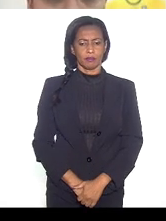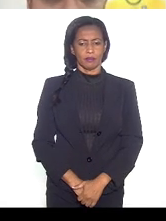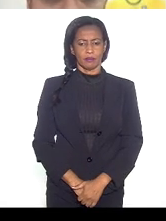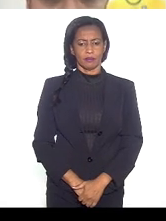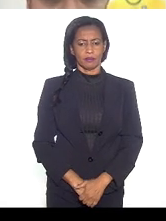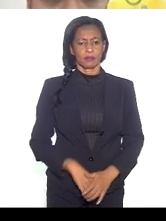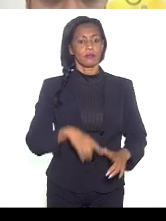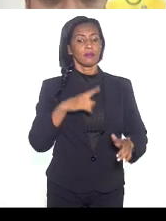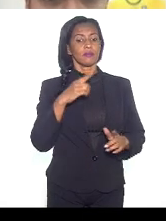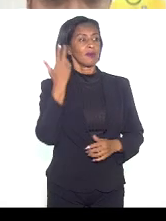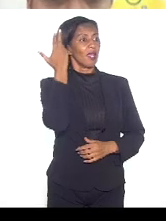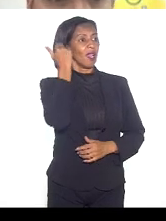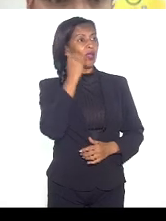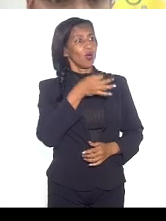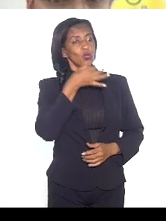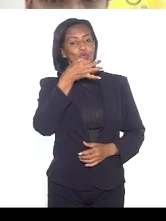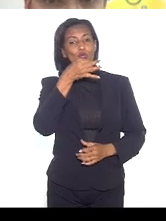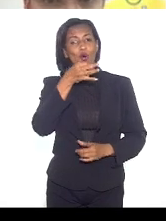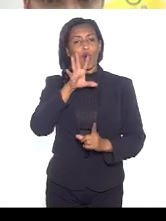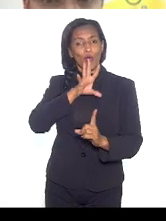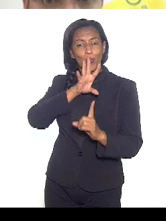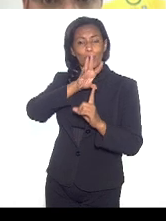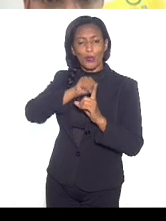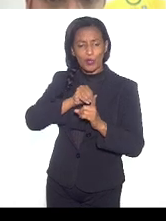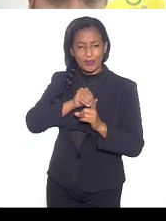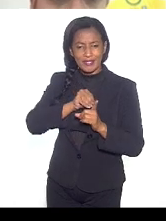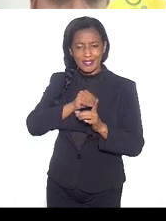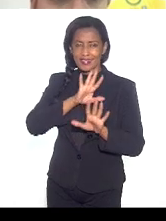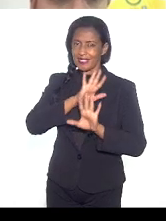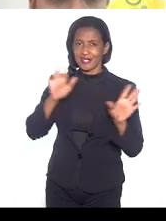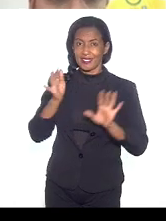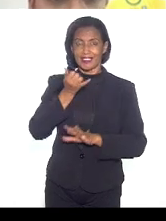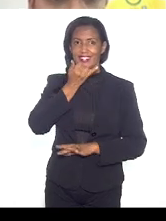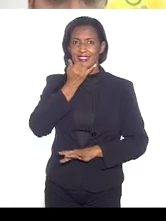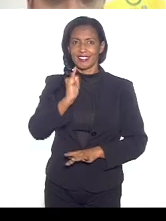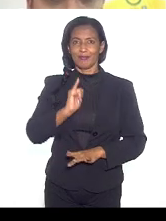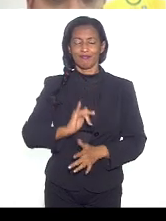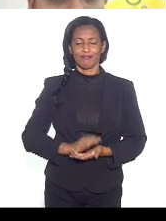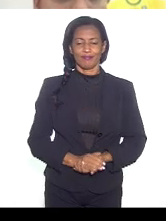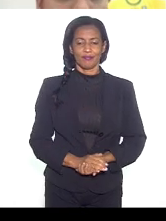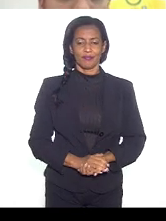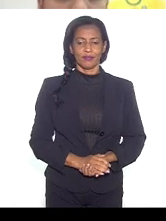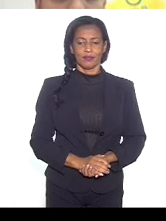deputado Eliomar, seu som está aberto, deputado. Desculpa.